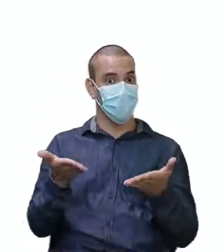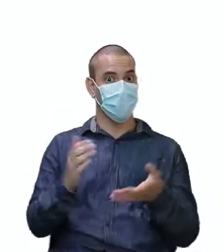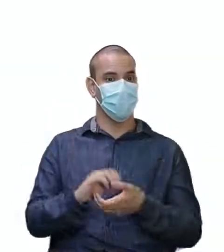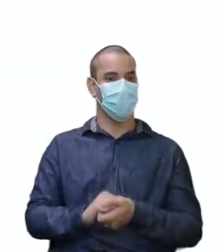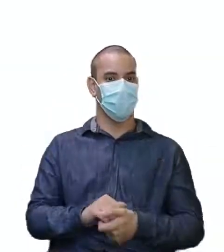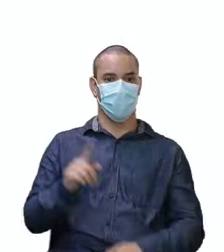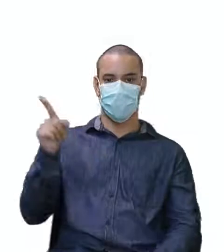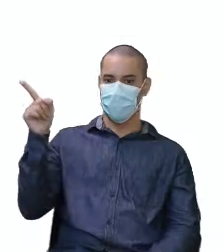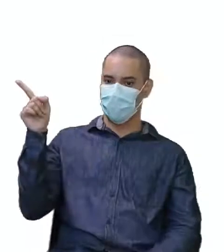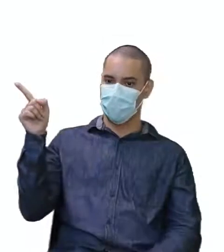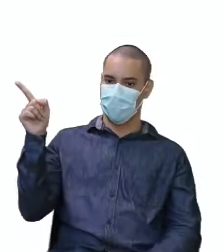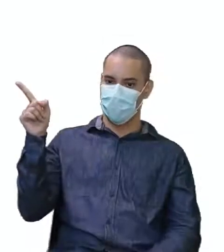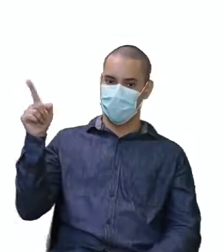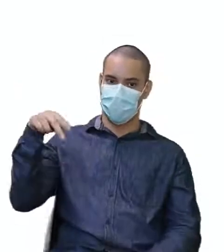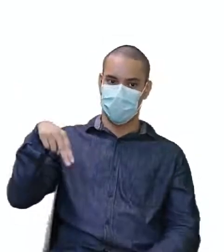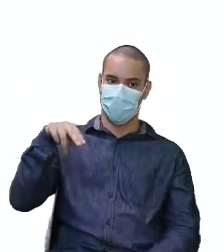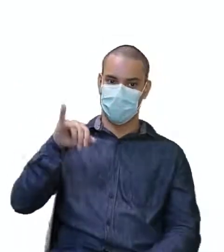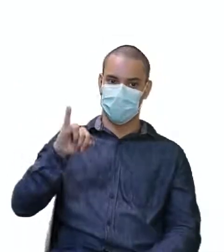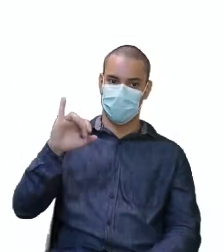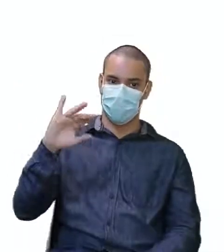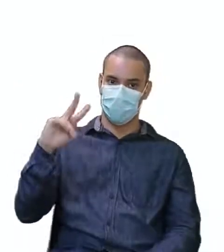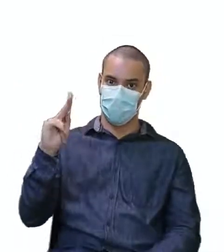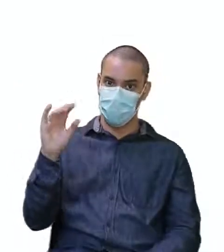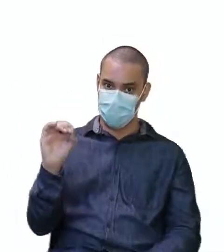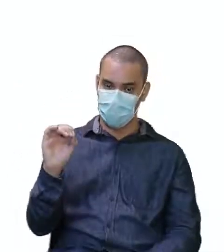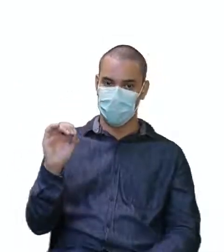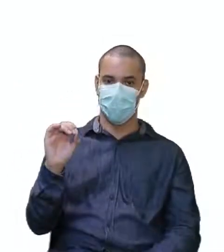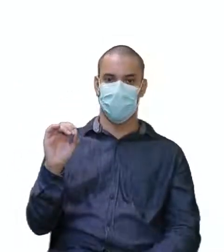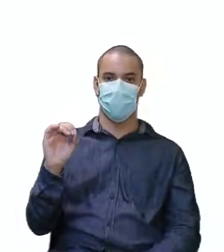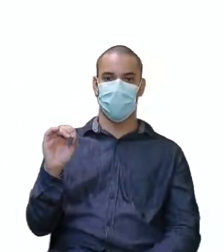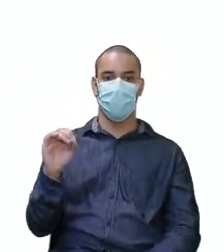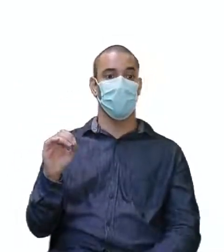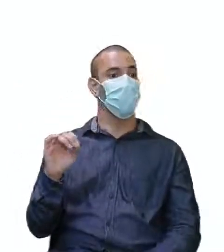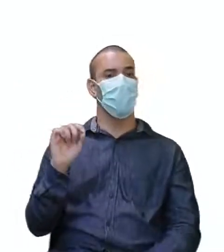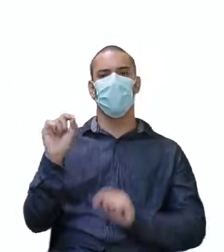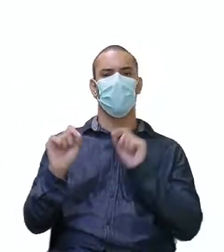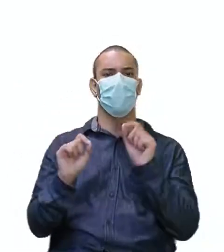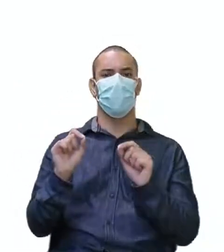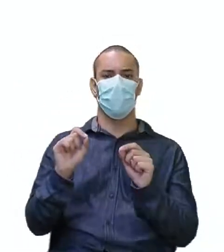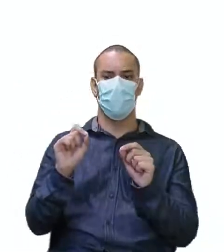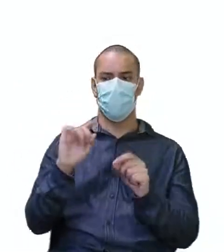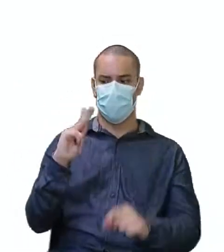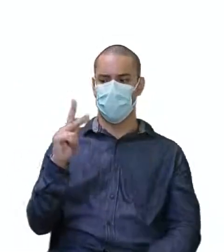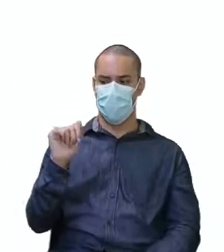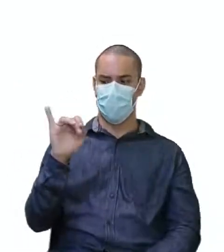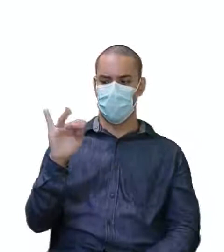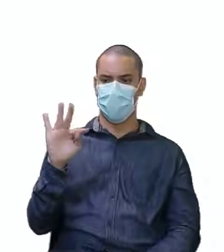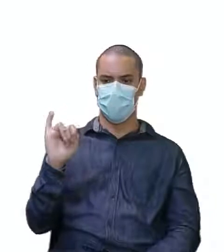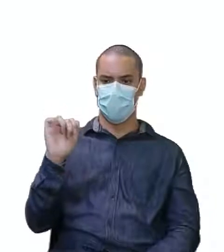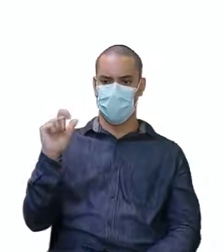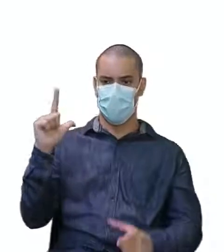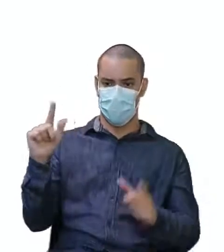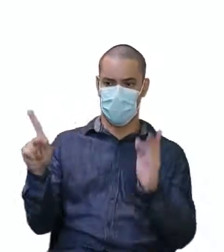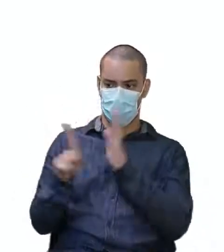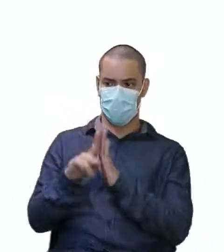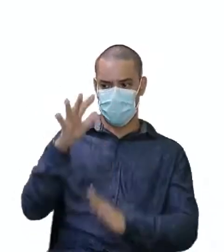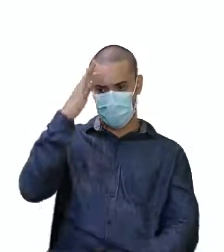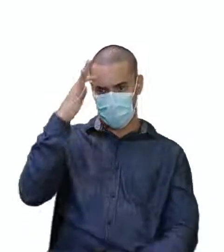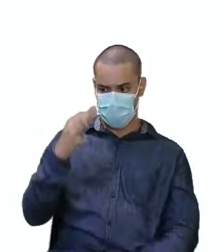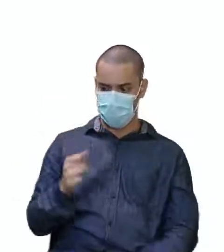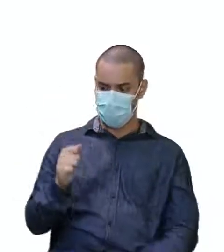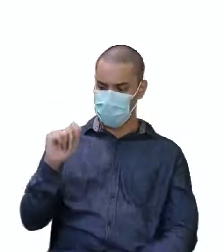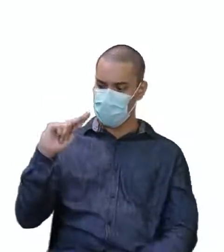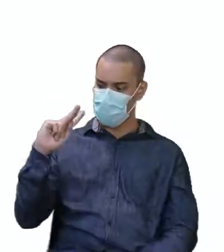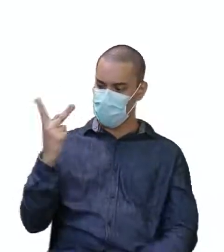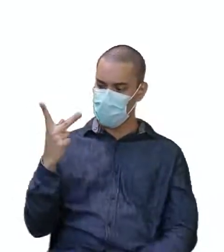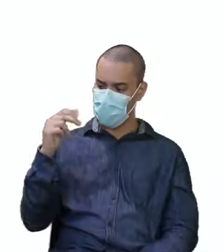Nicho ecológico. Então, vamos lá. Hábitat é onde o indivíduo mora. E para ele morar ali, claro, tem que